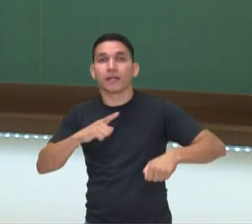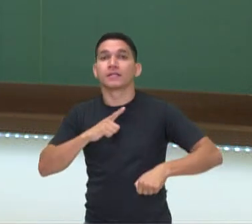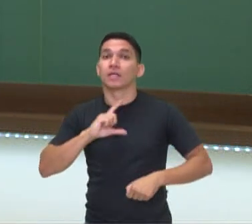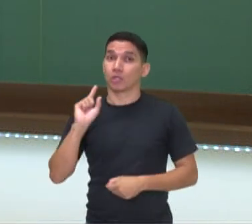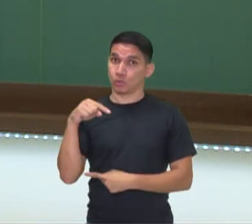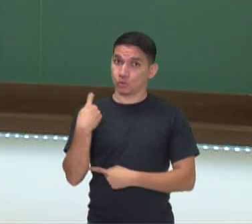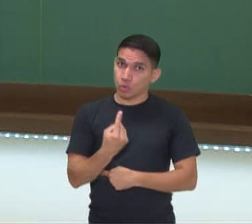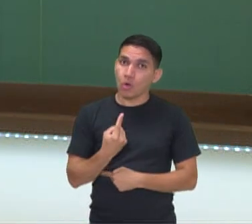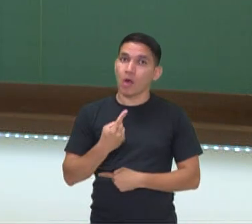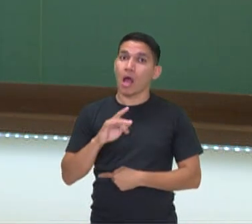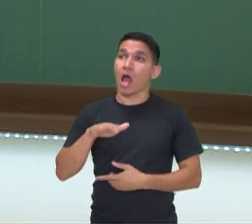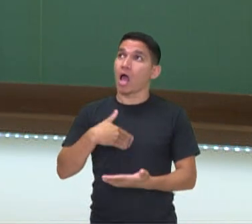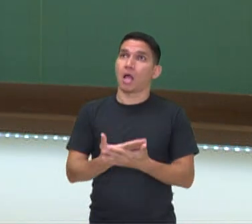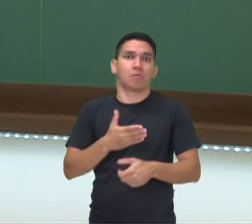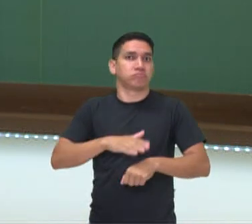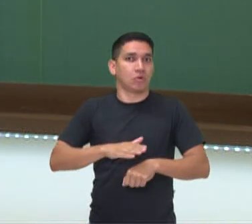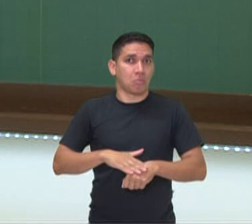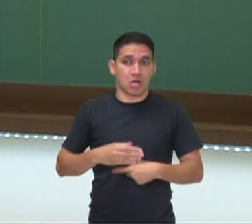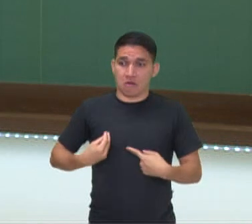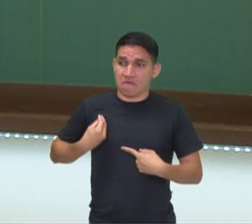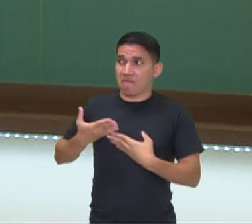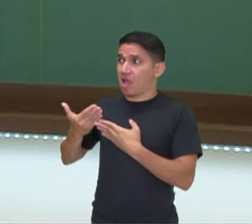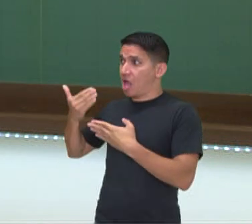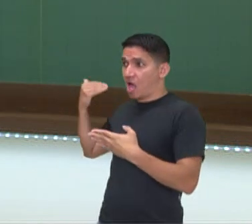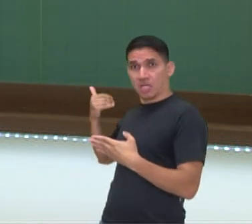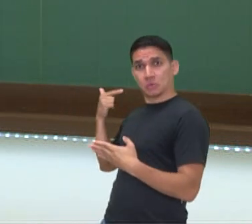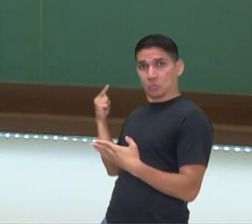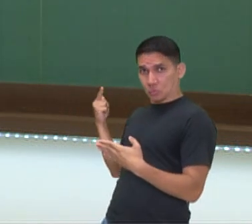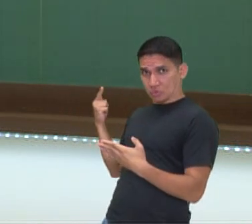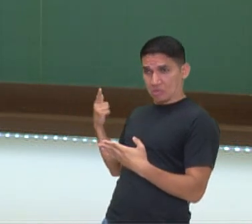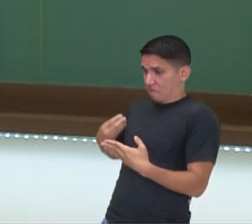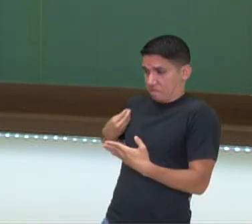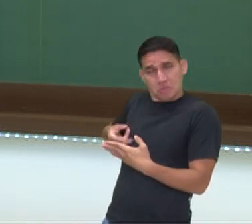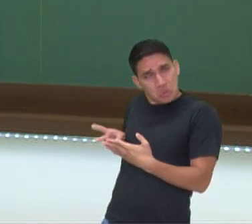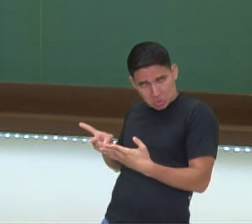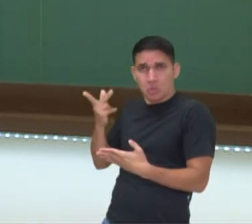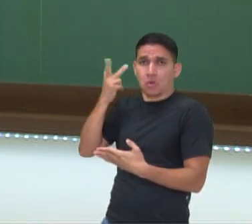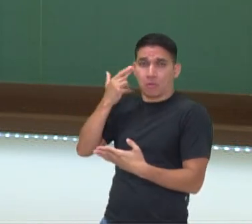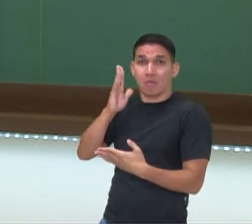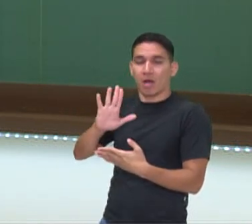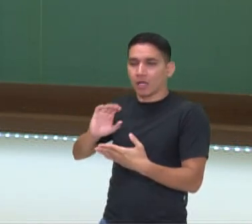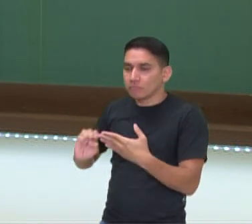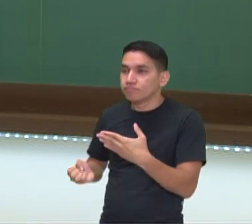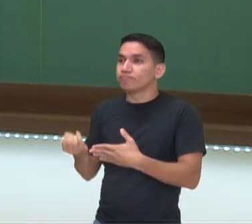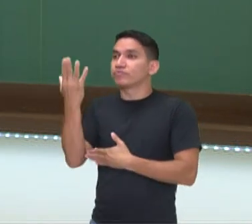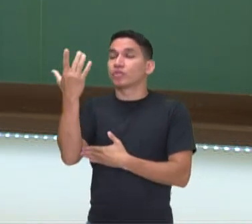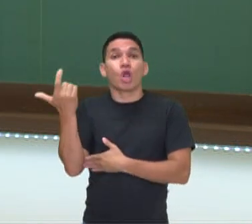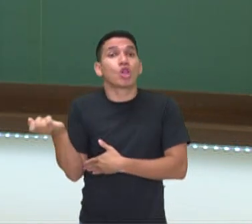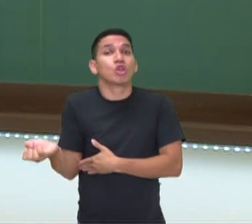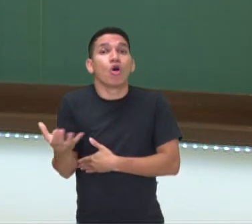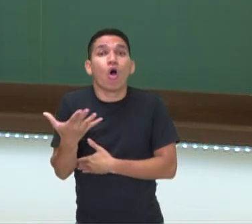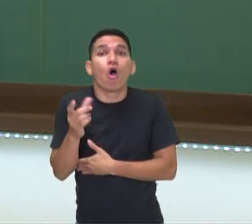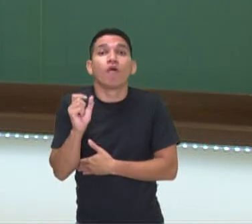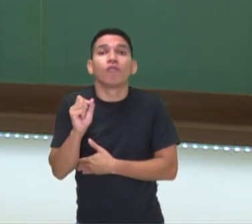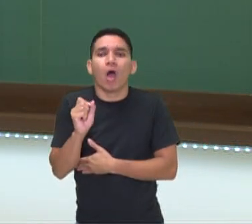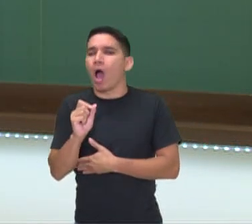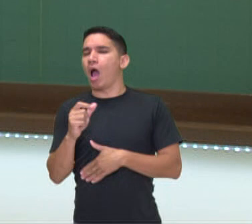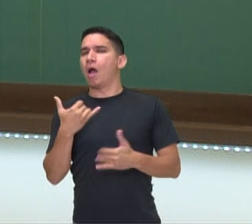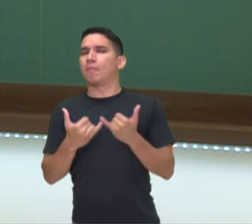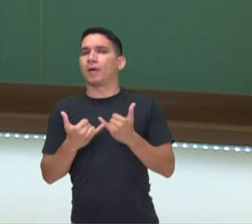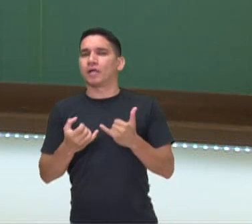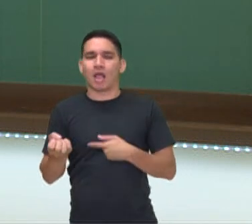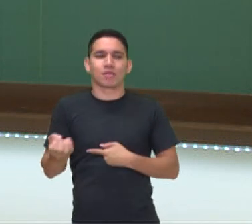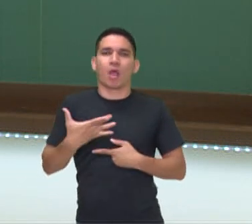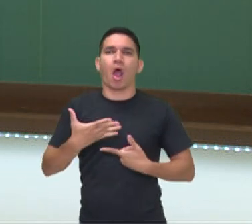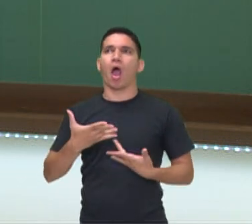nós até um determinado momento vivemos sem e tivemos uma vida plena, porém surgem novos produtos com soluções